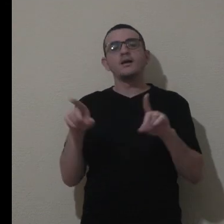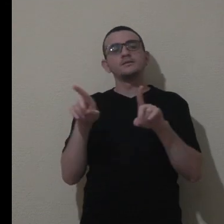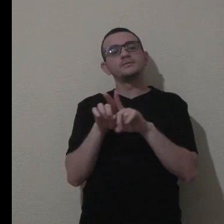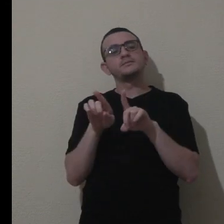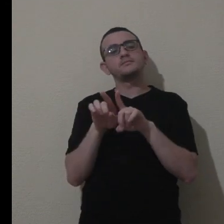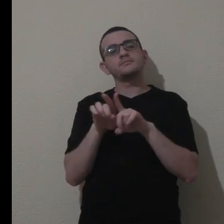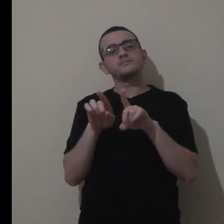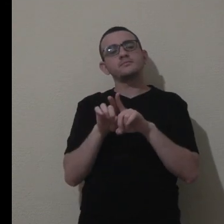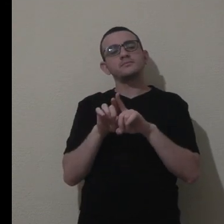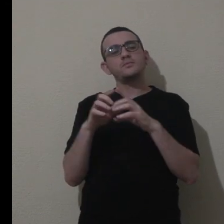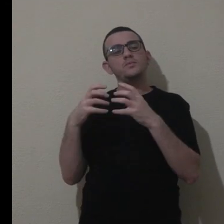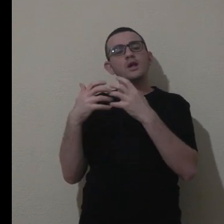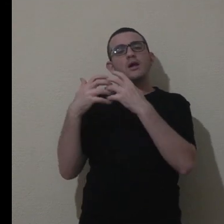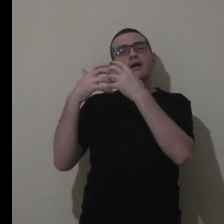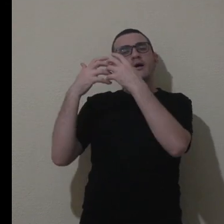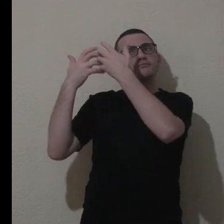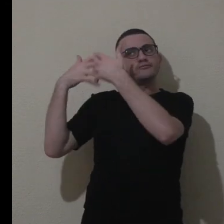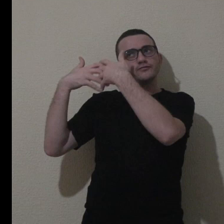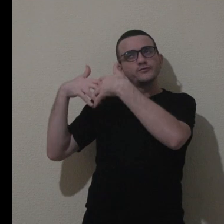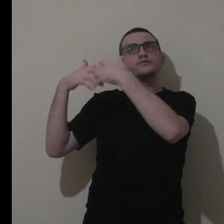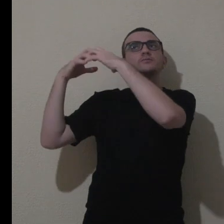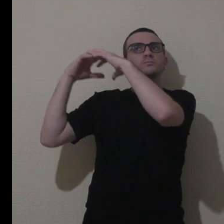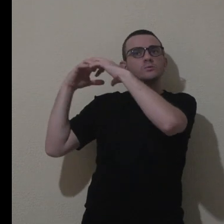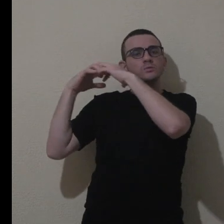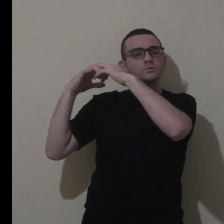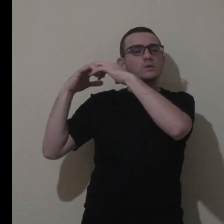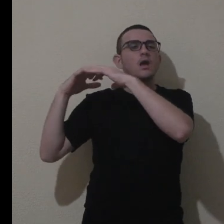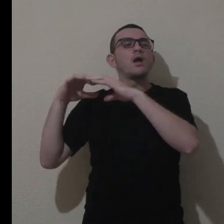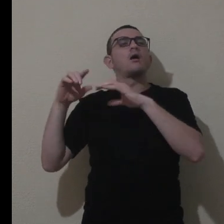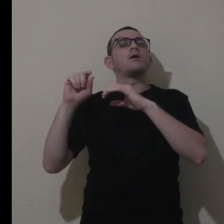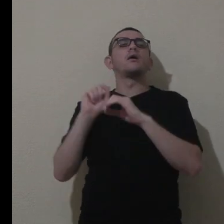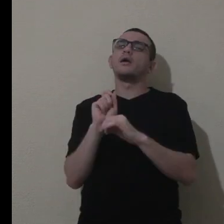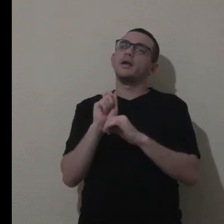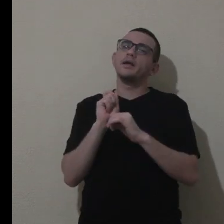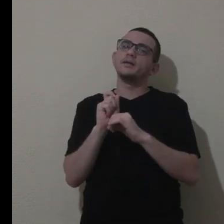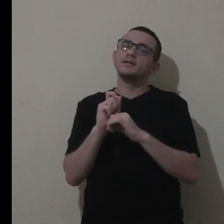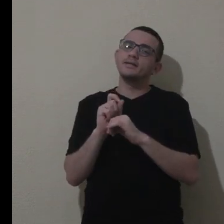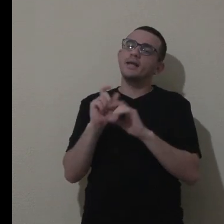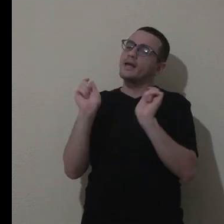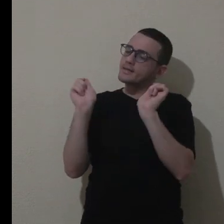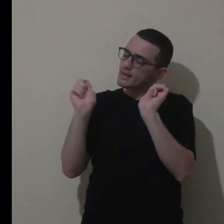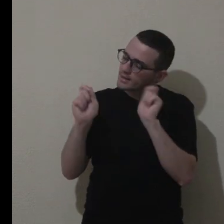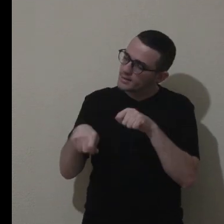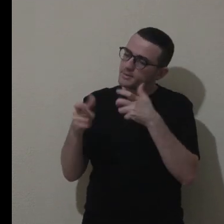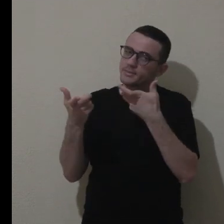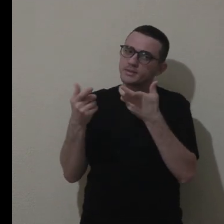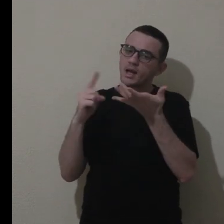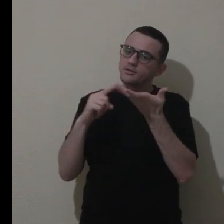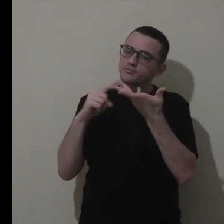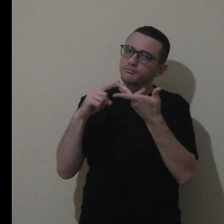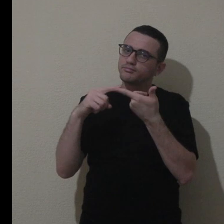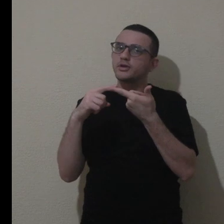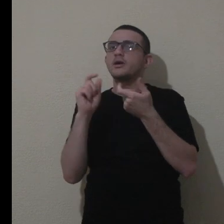E a questão das funções executivas é justamente, né, essas habilidades que eu listei,